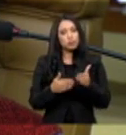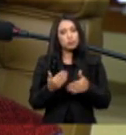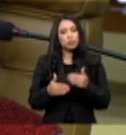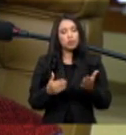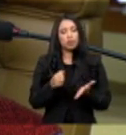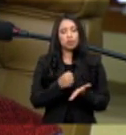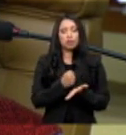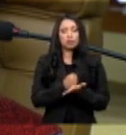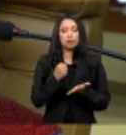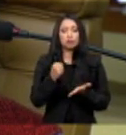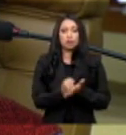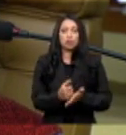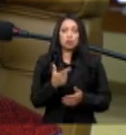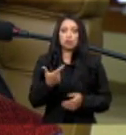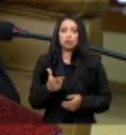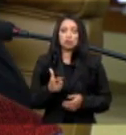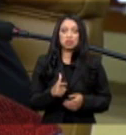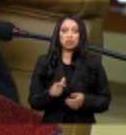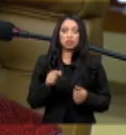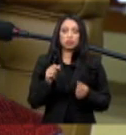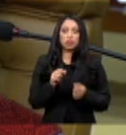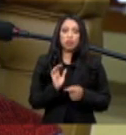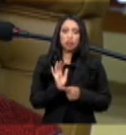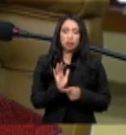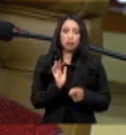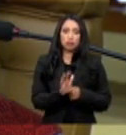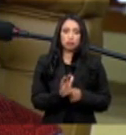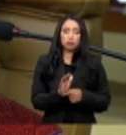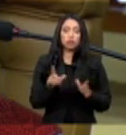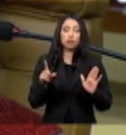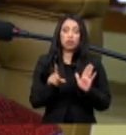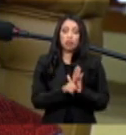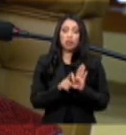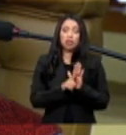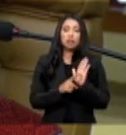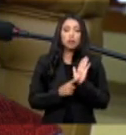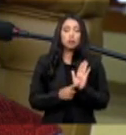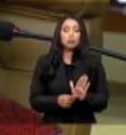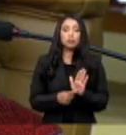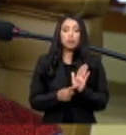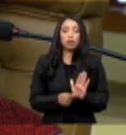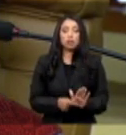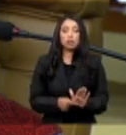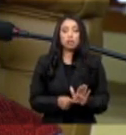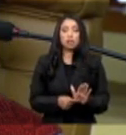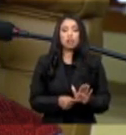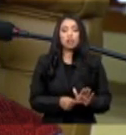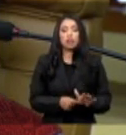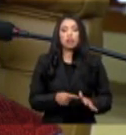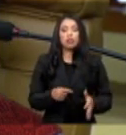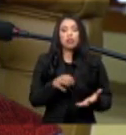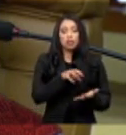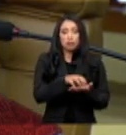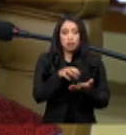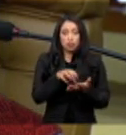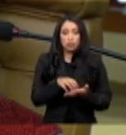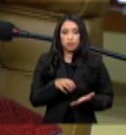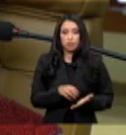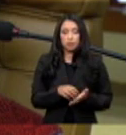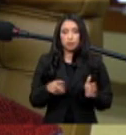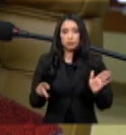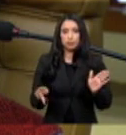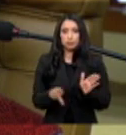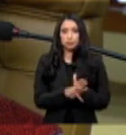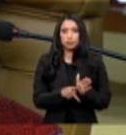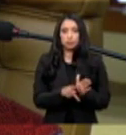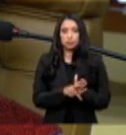de contratos ineficientes, a Lei 13.448 beneficia concessionárias a permitir o incremento do seu patrimônio privado